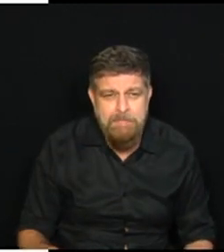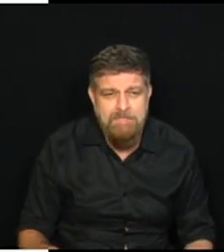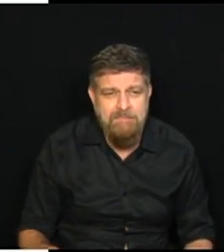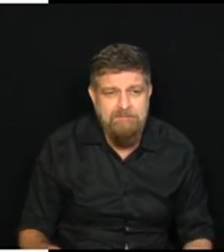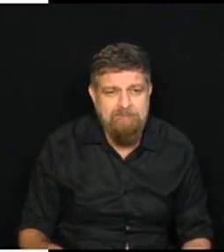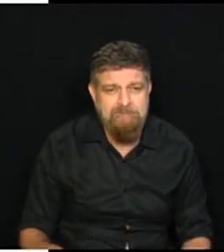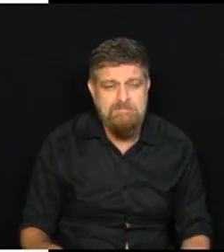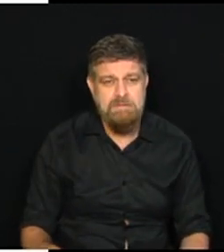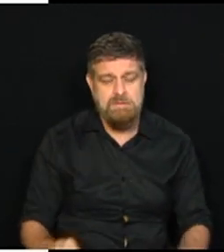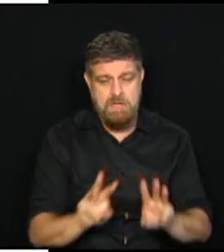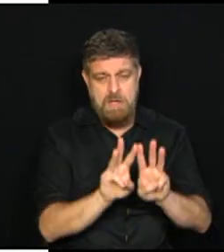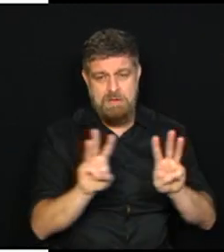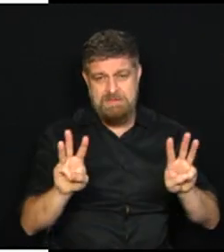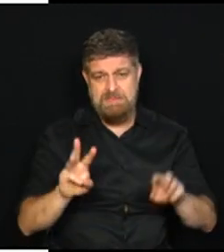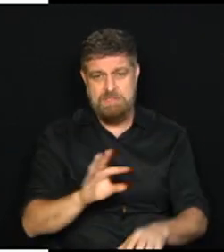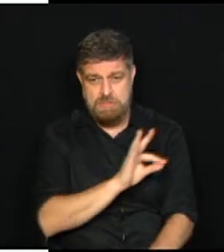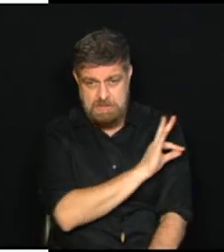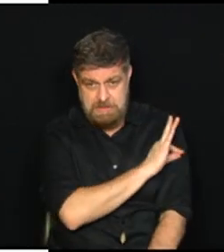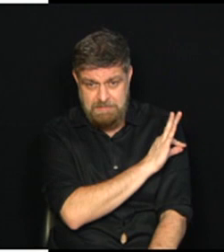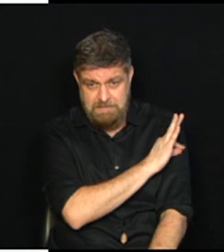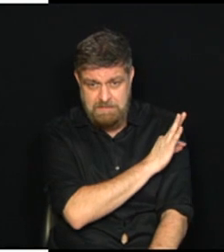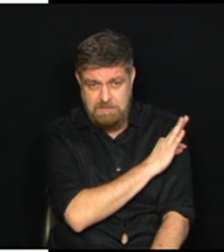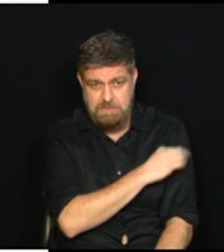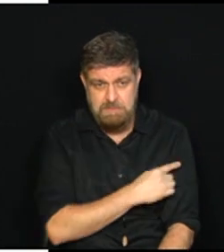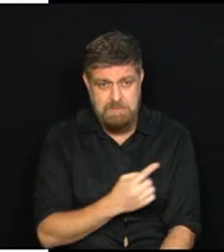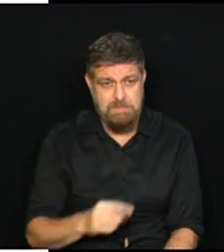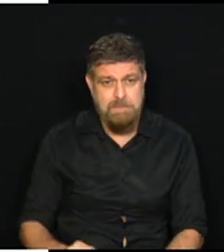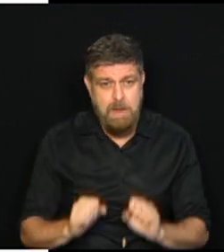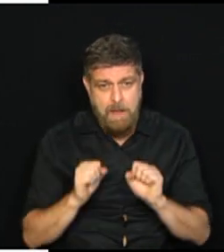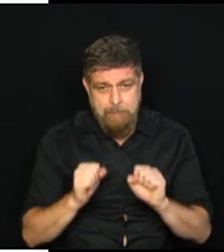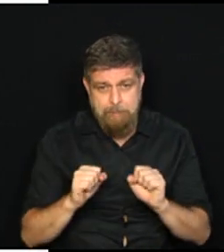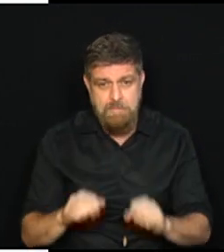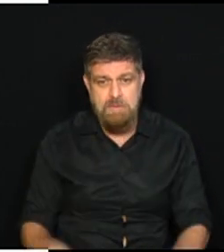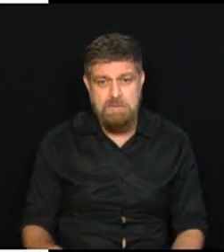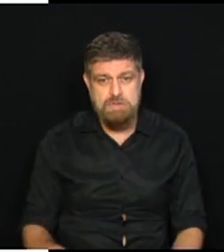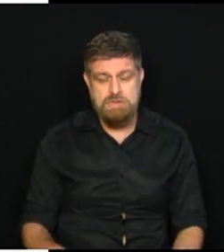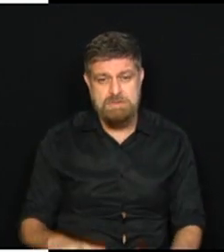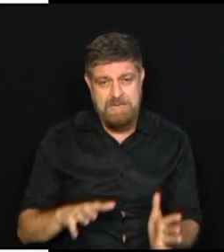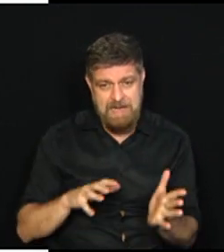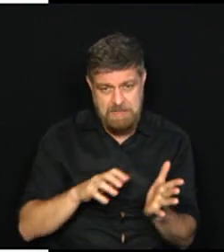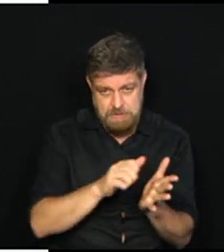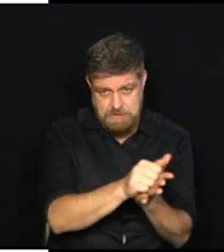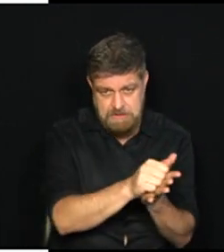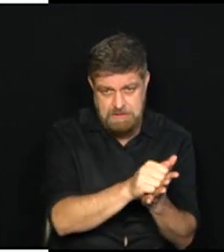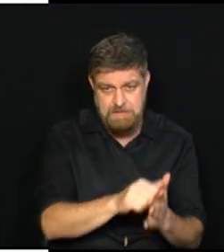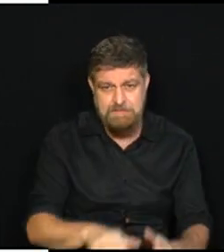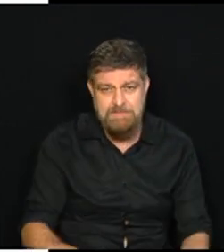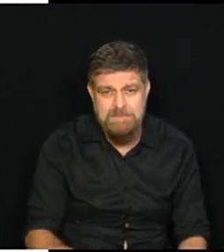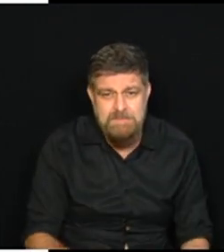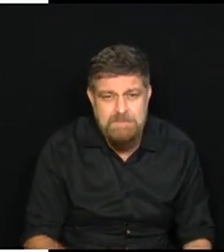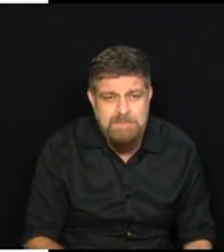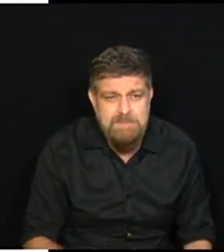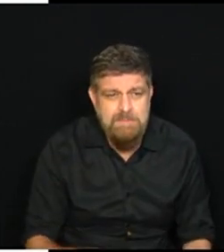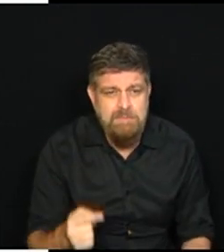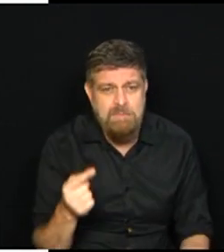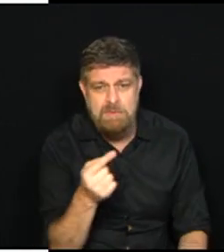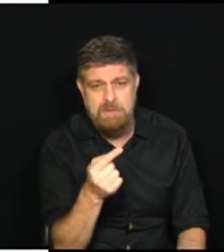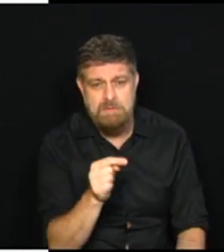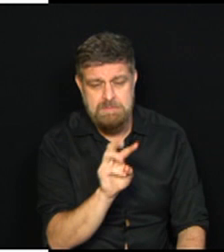da Prefeitura de Campinas, que você pode entrar para agendar, ou esse site que é o